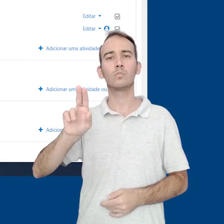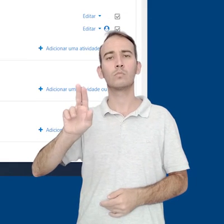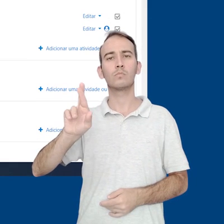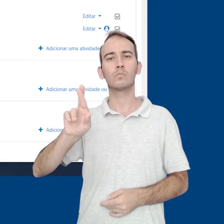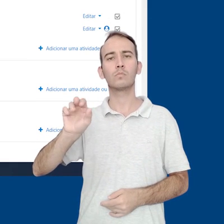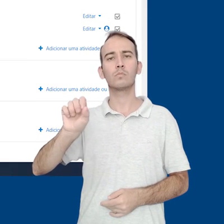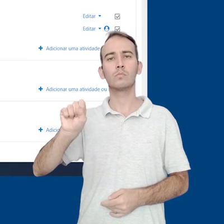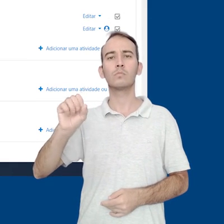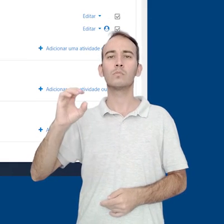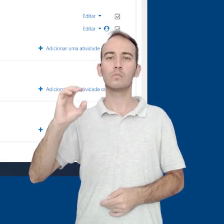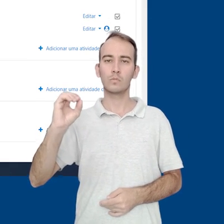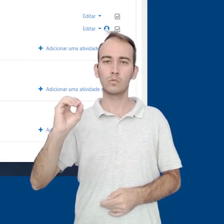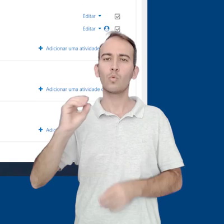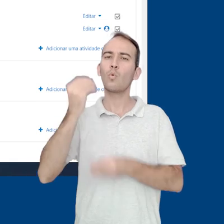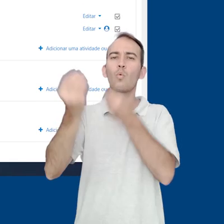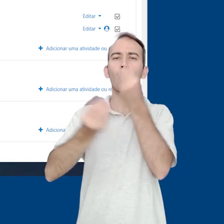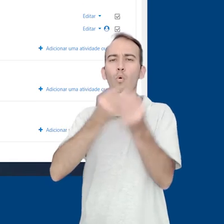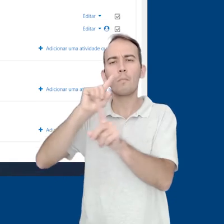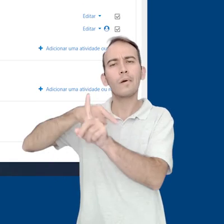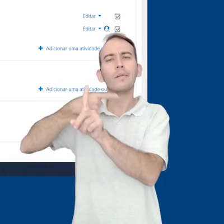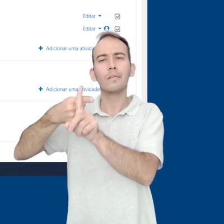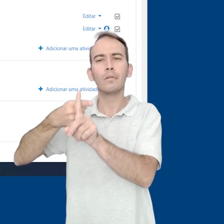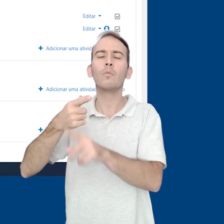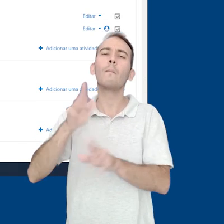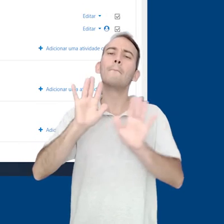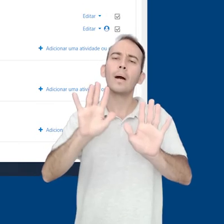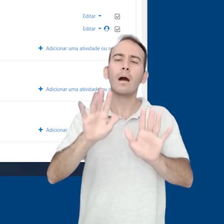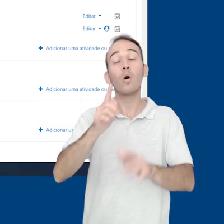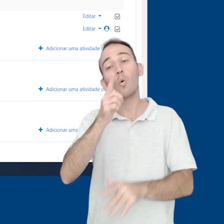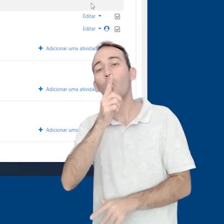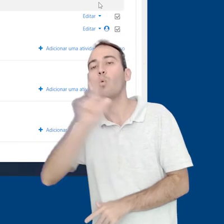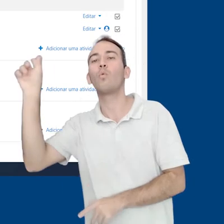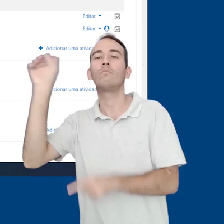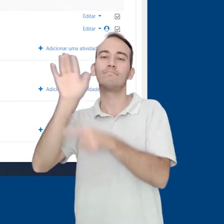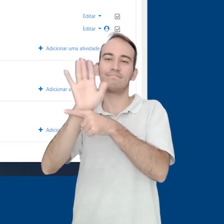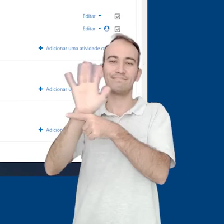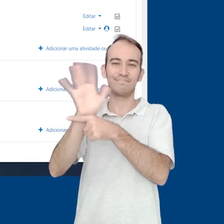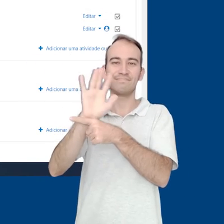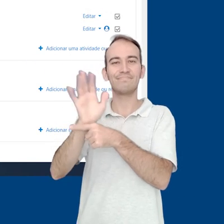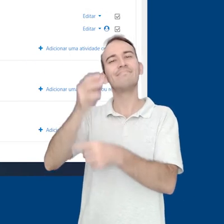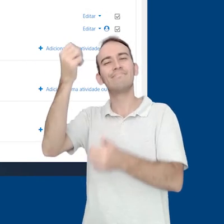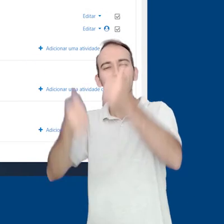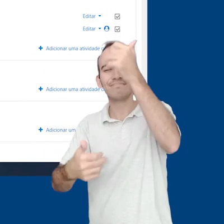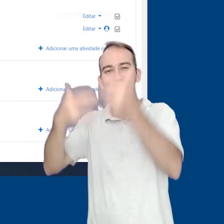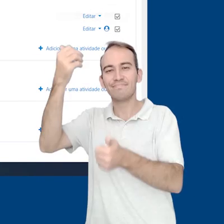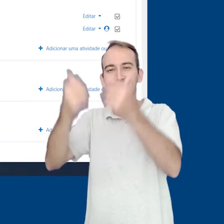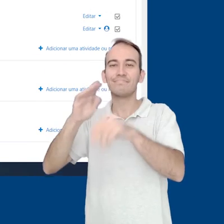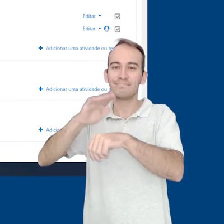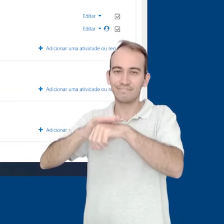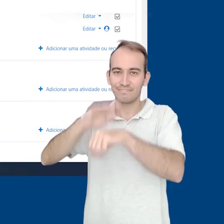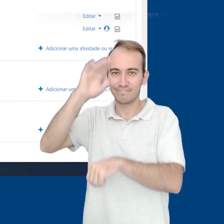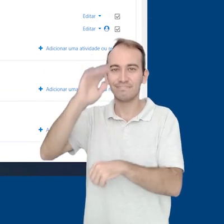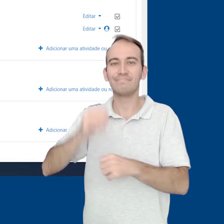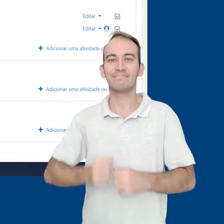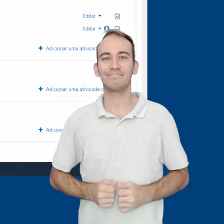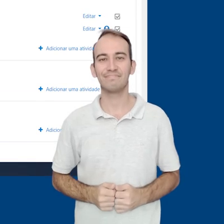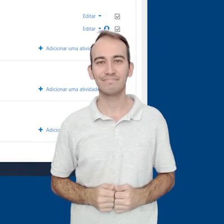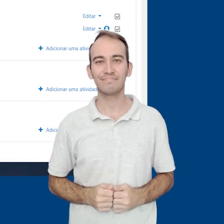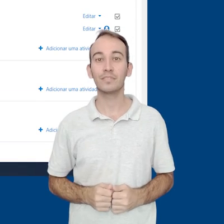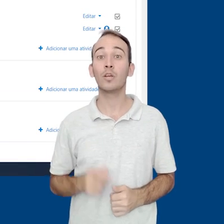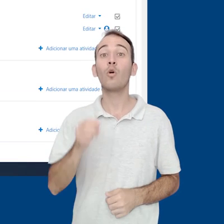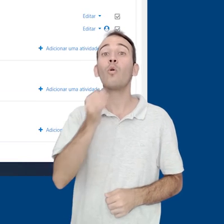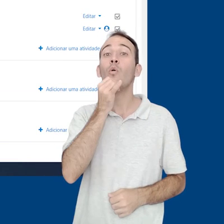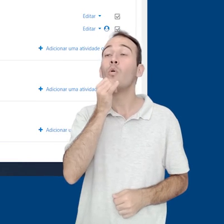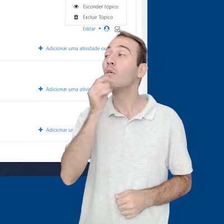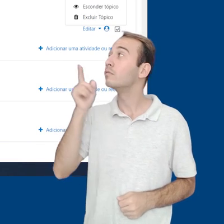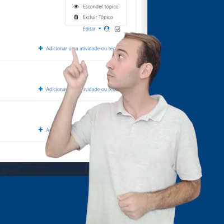como a adição de recursos funciona. E, reparem que no tópico, eu também